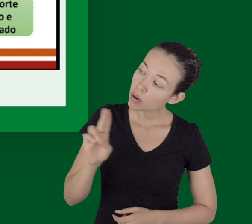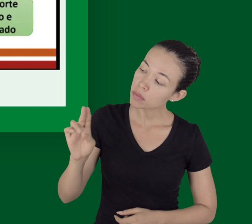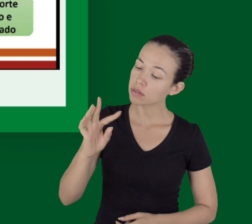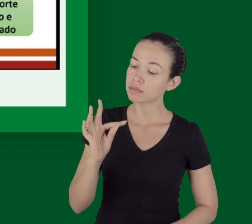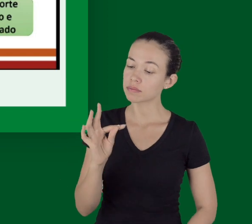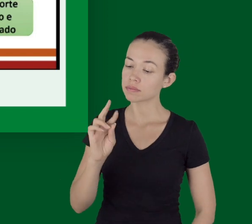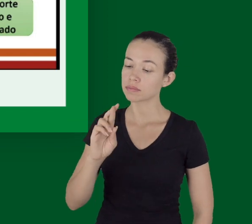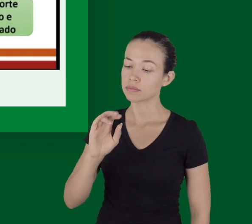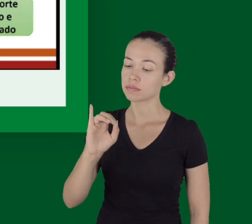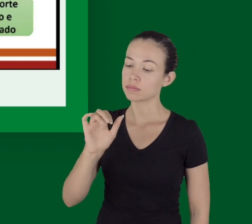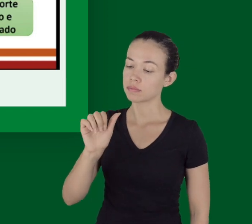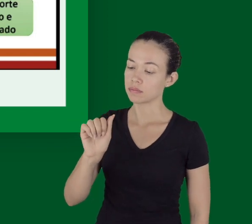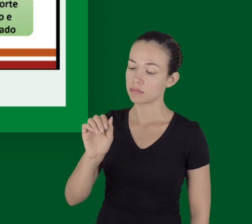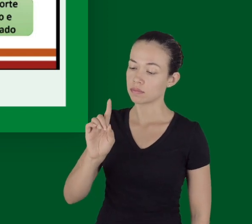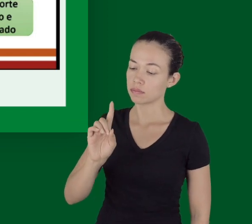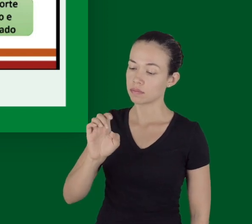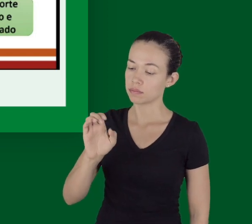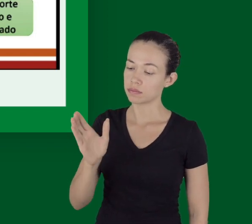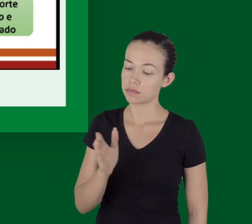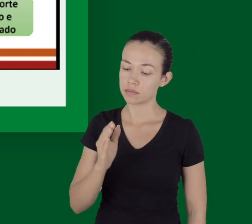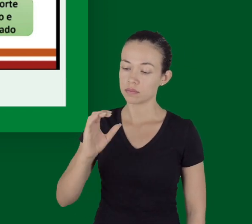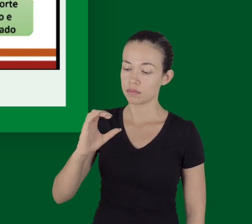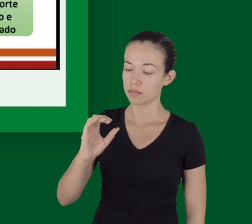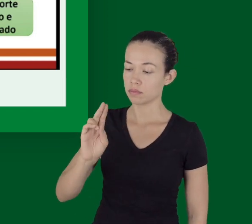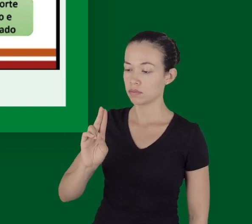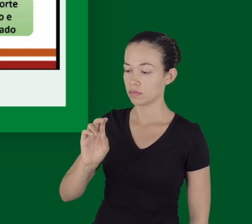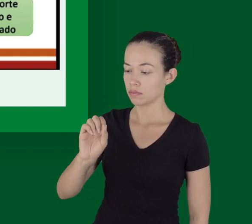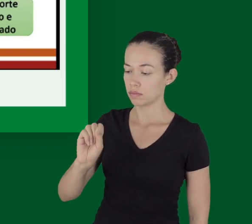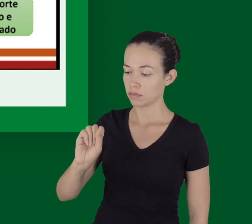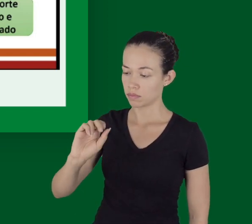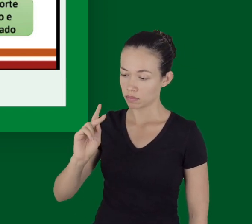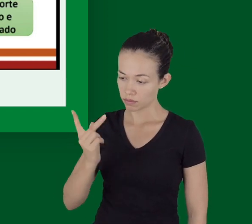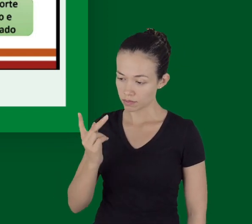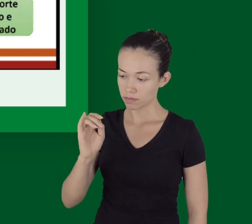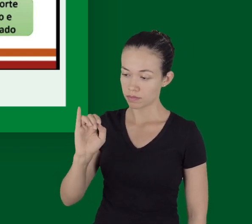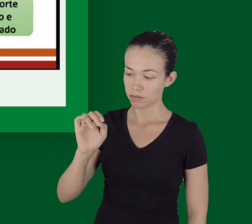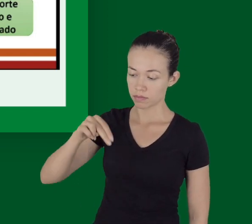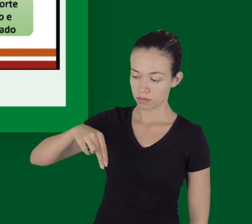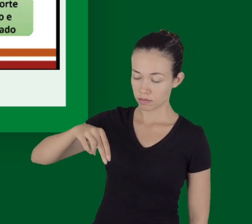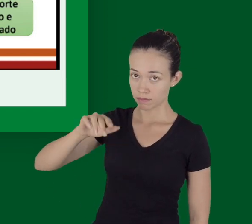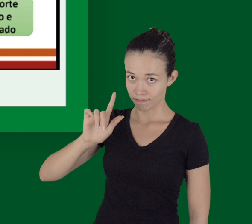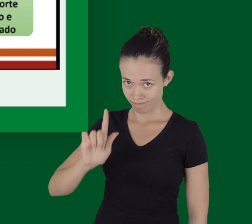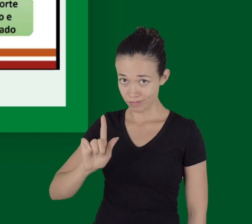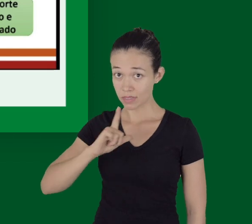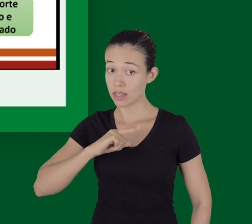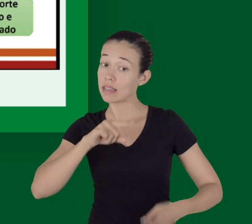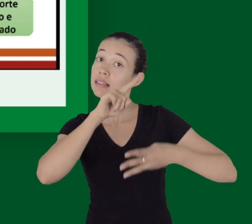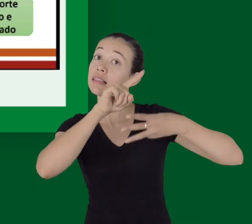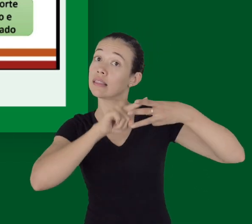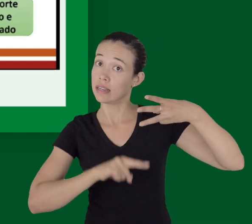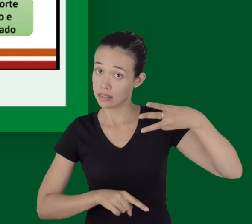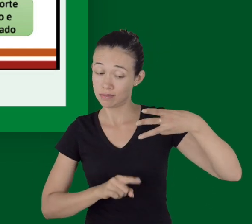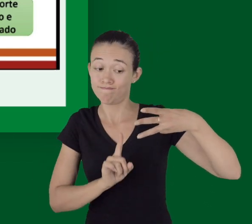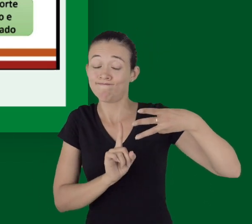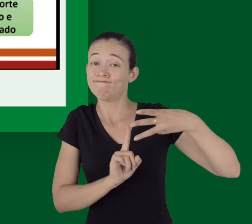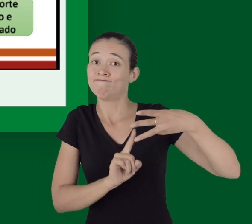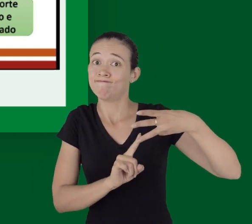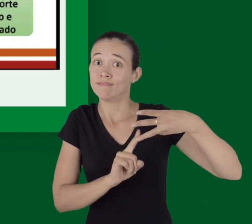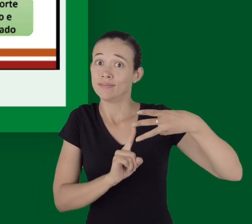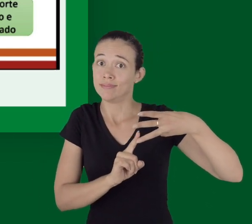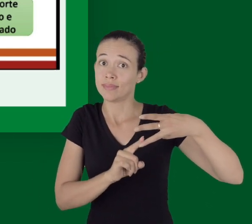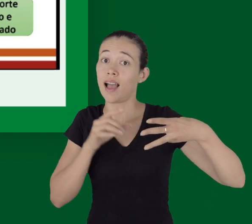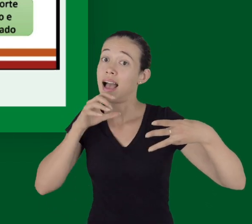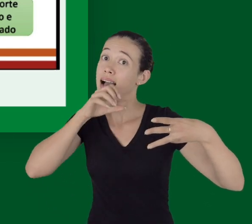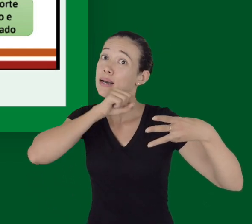volêmica, reconhecer sinais de expansão. A gente tem a tríade de Kunst como mnemônico importante aí, e o nível de alerta, principalmente padrões